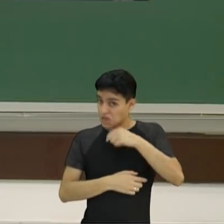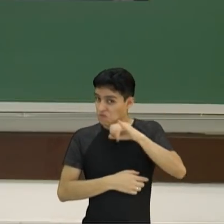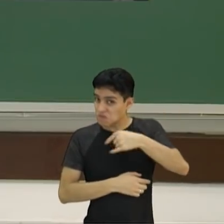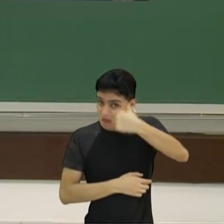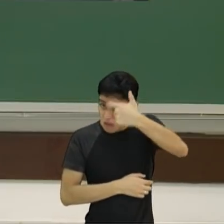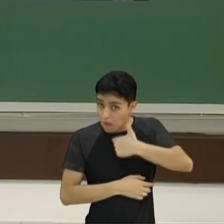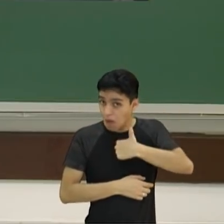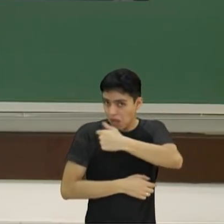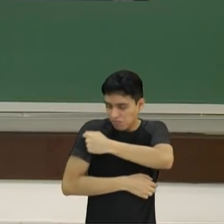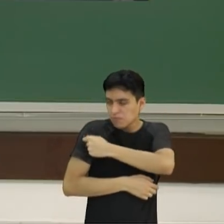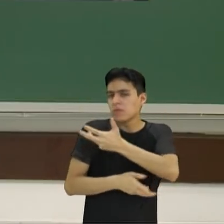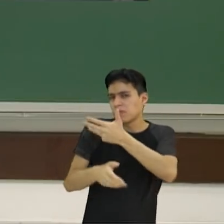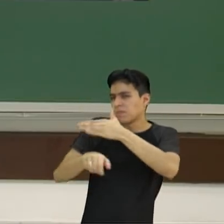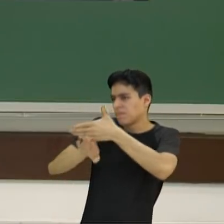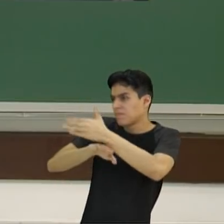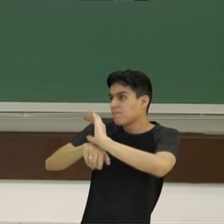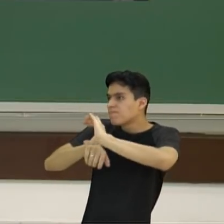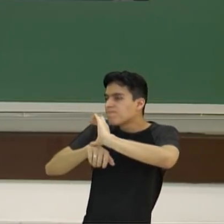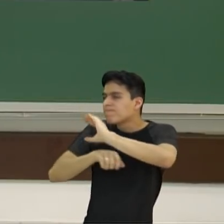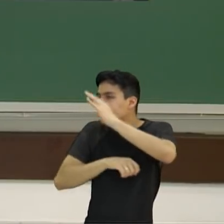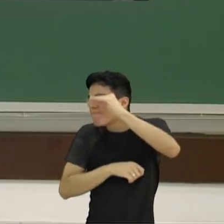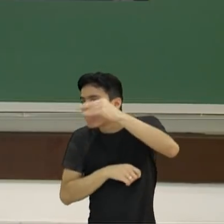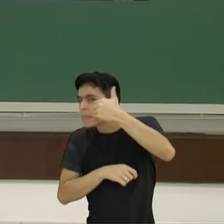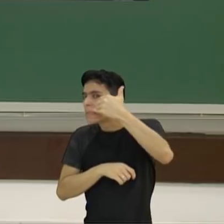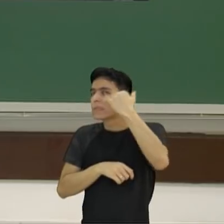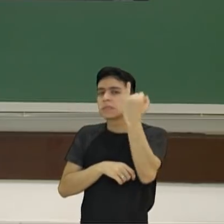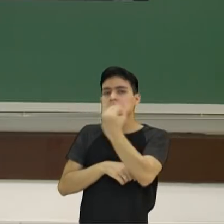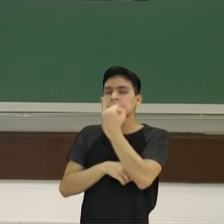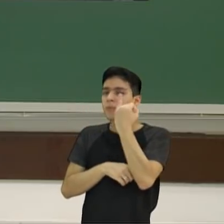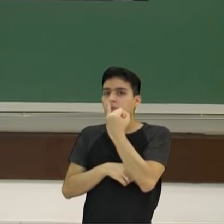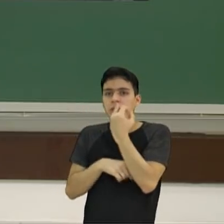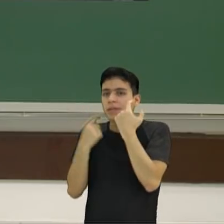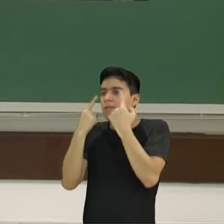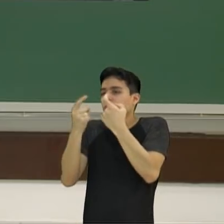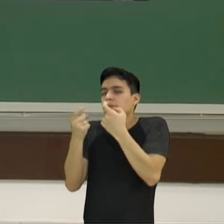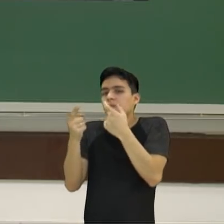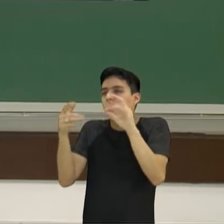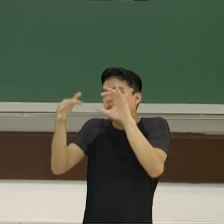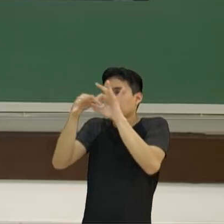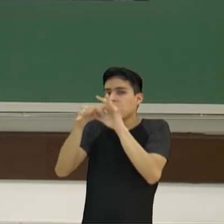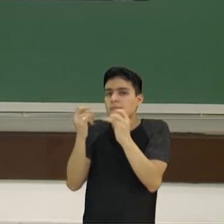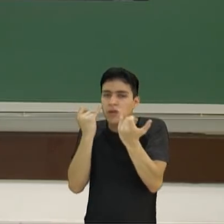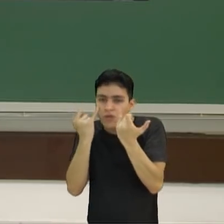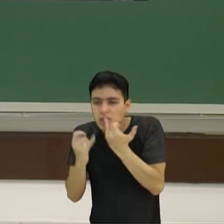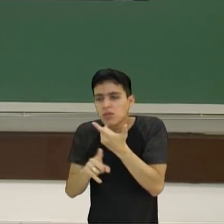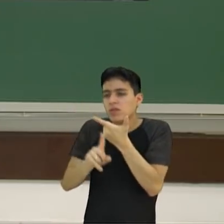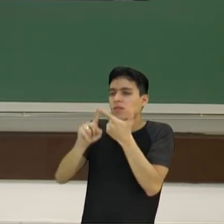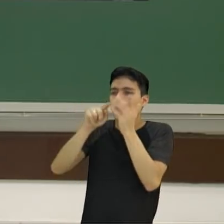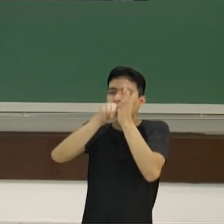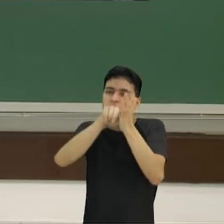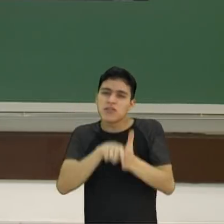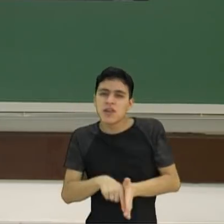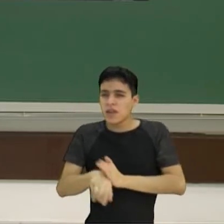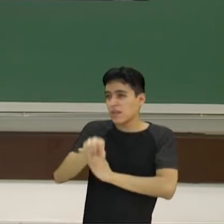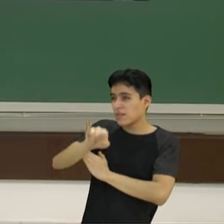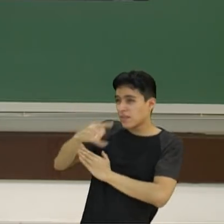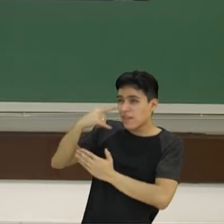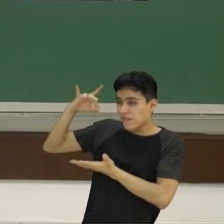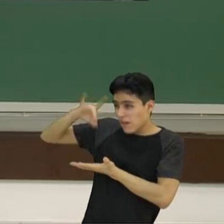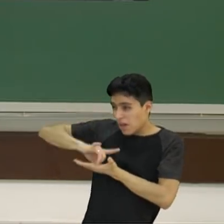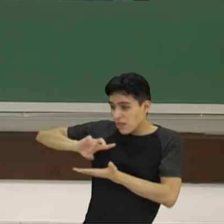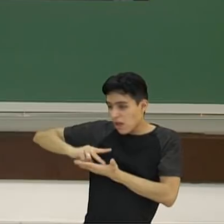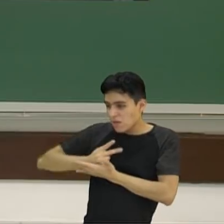gostaria de participar desse curso. Deve ser bem interessante trabalhar com notícias, verificar, investigar, analisar se tal fato